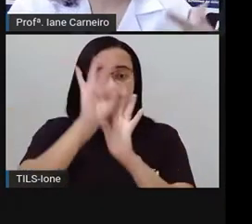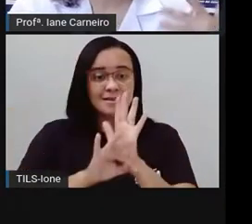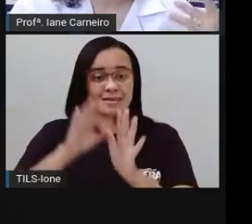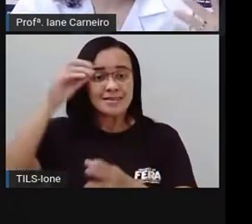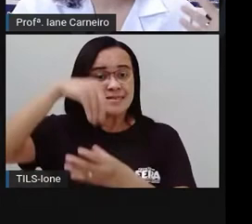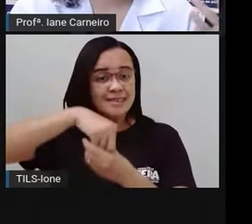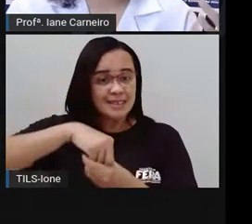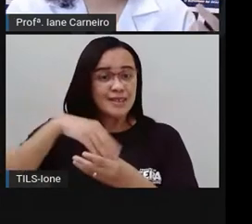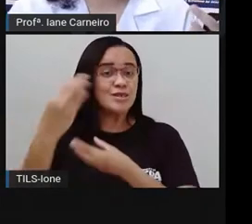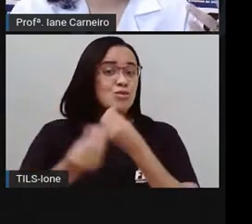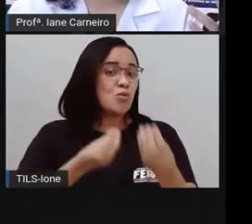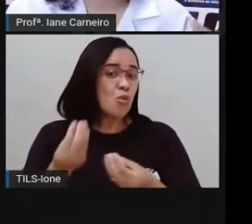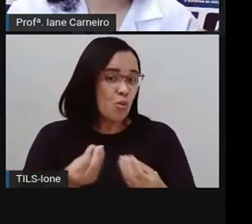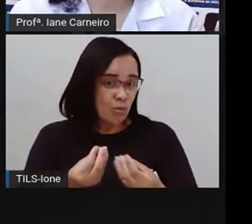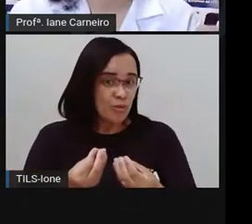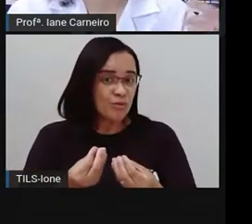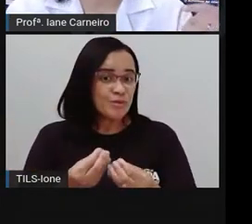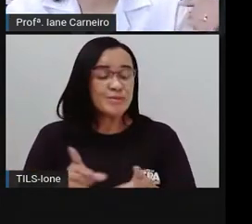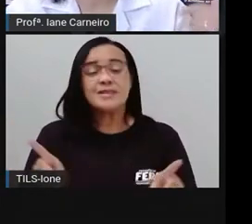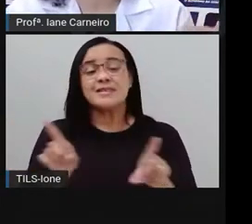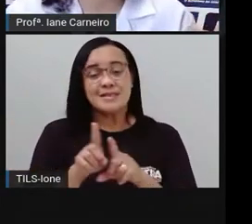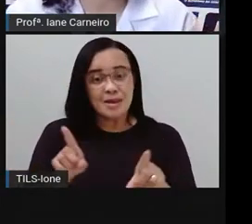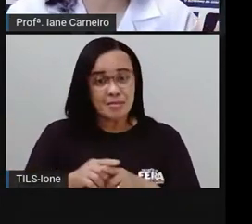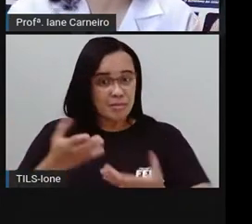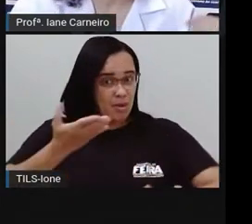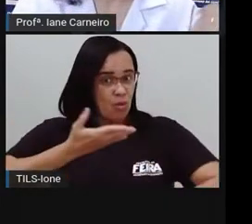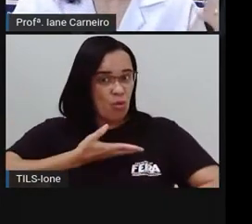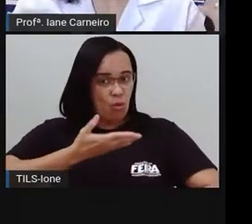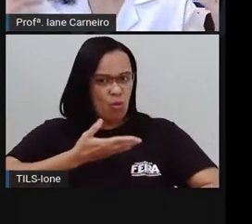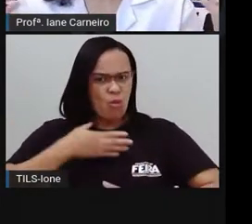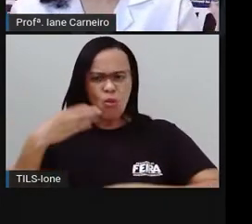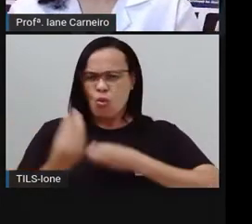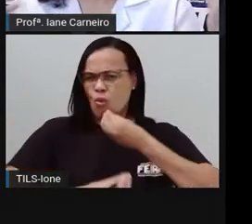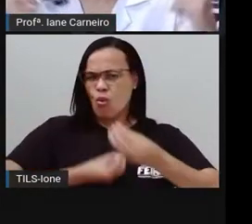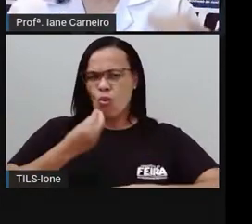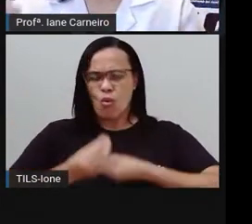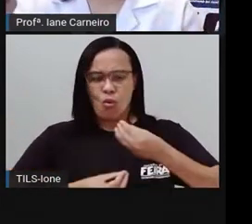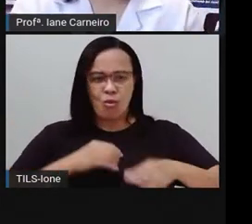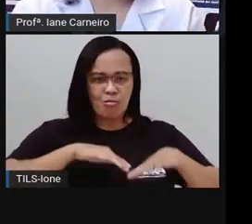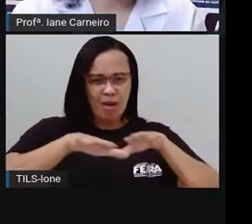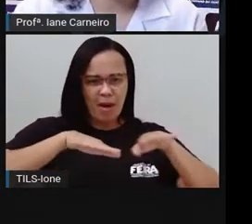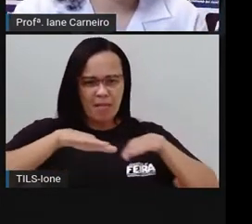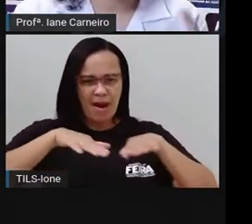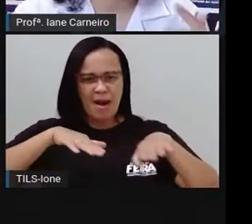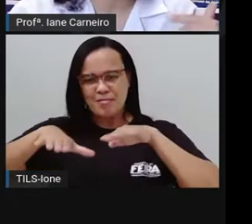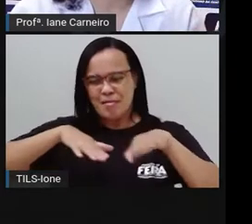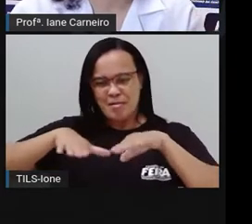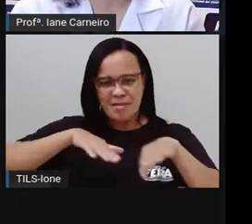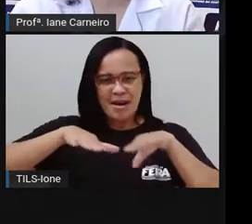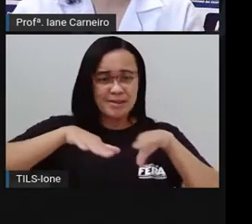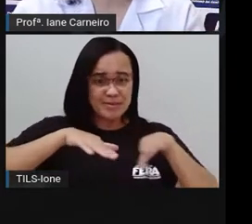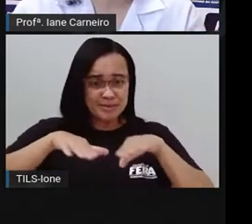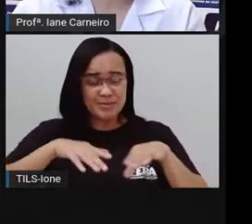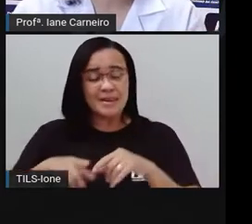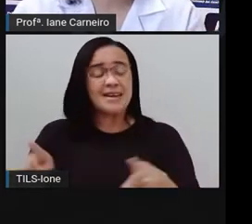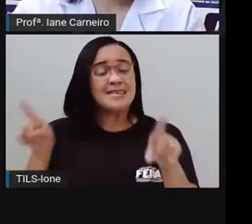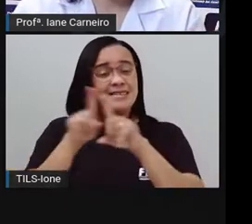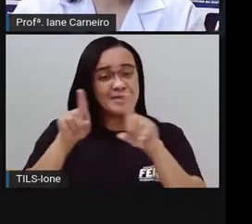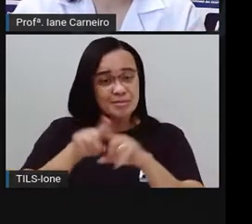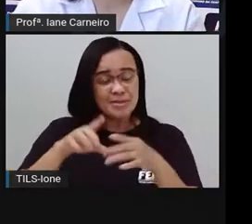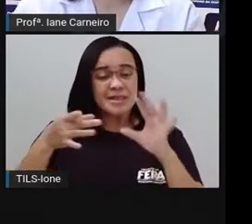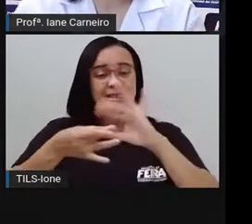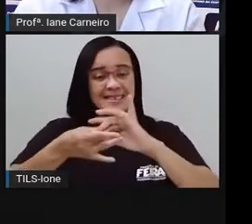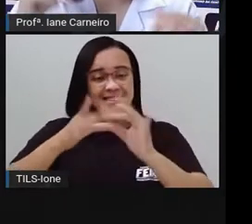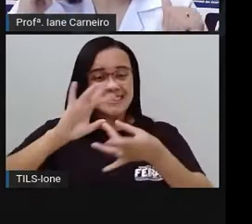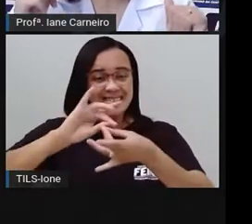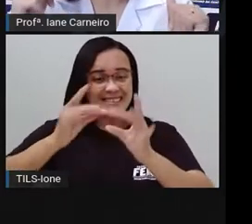vocês também vão movimentar o corpo de vocês, além de fazer o artesanato que a Pro vai sugerir para vocês